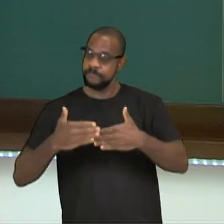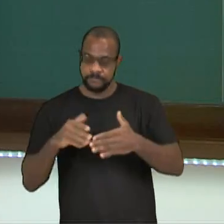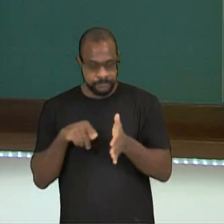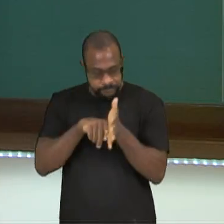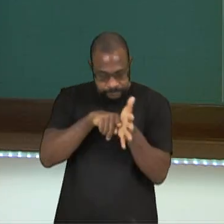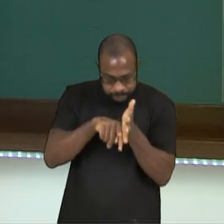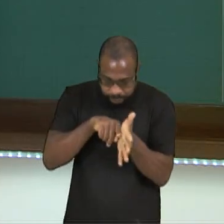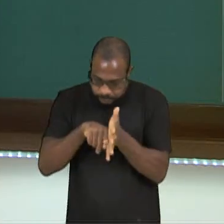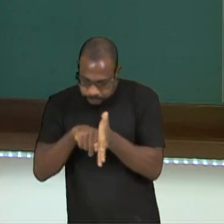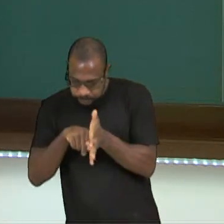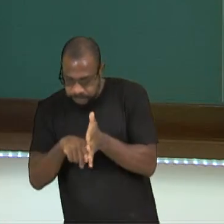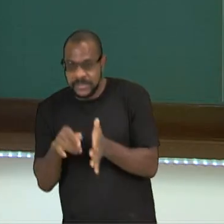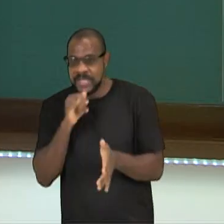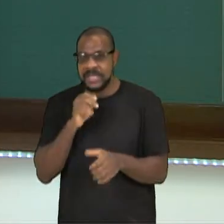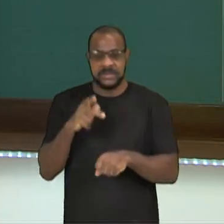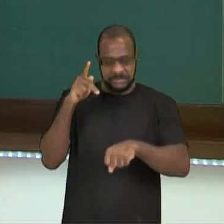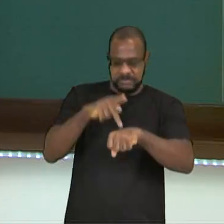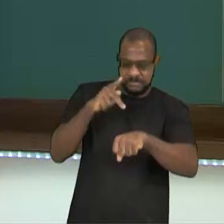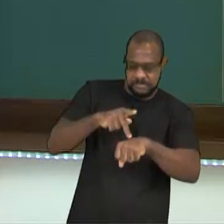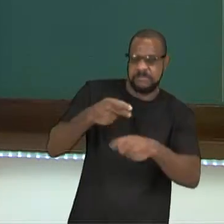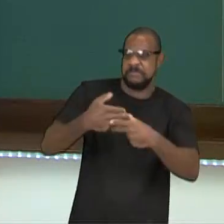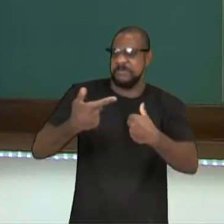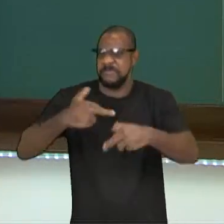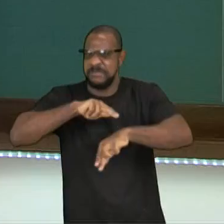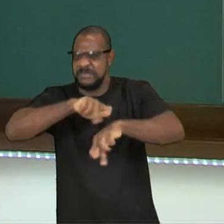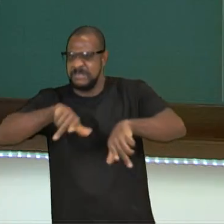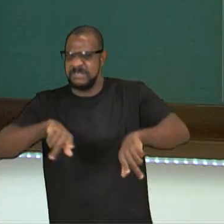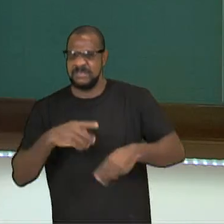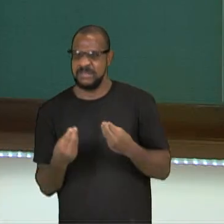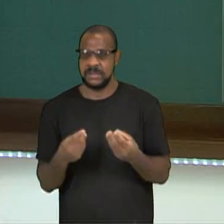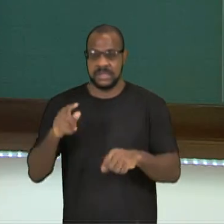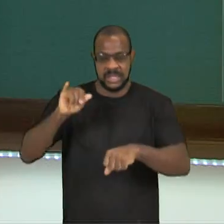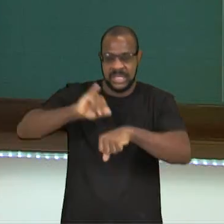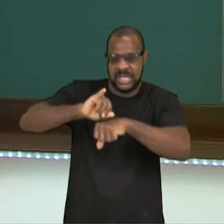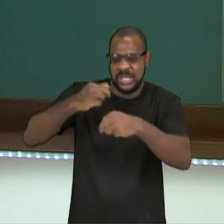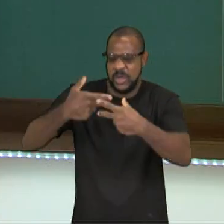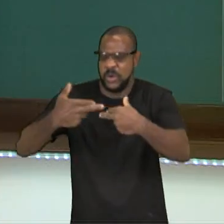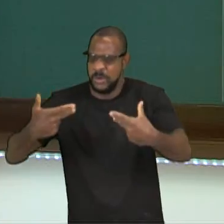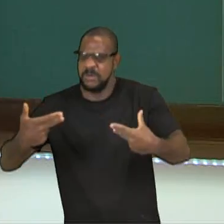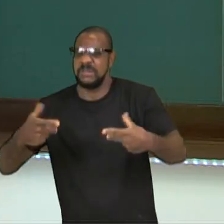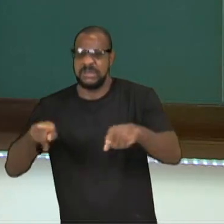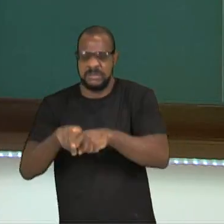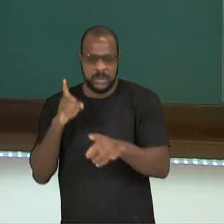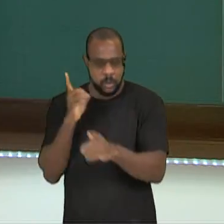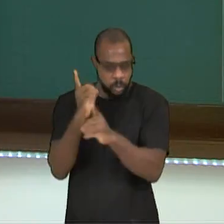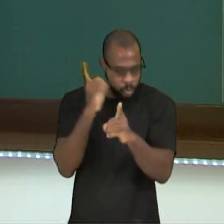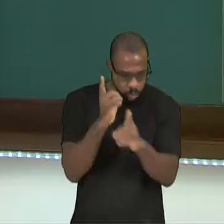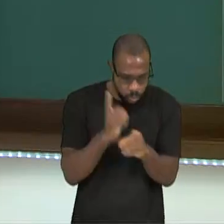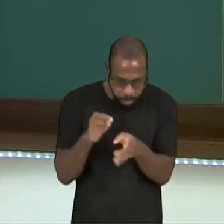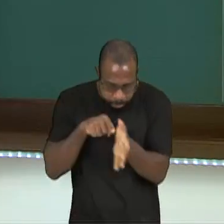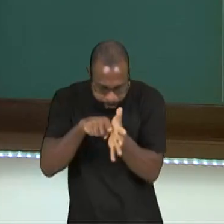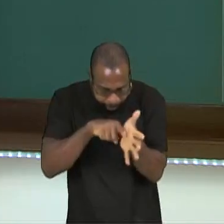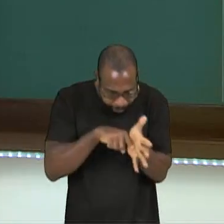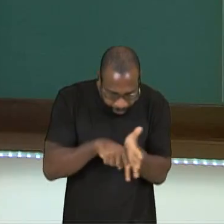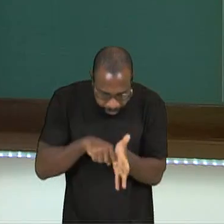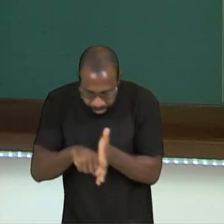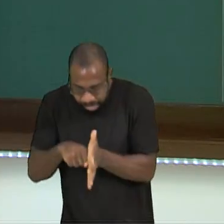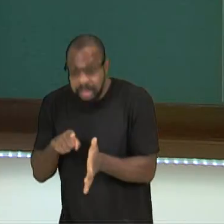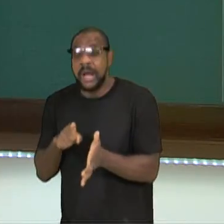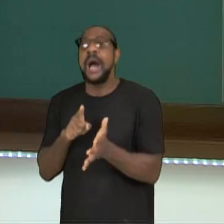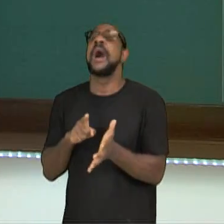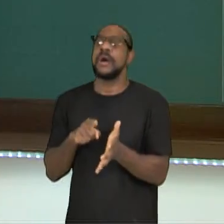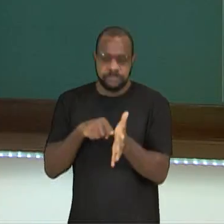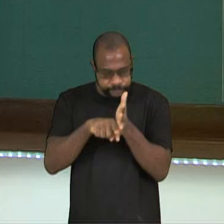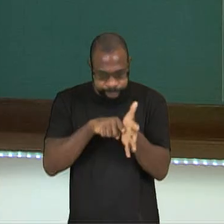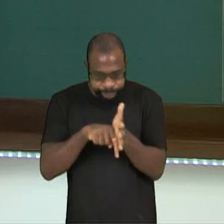é uma espécie de pedra, né, que fossiliza. E esses objetos, enfim, achados arqueológicos, sustentam